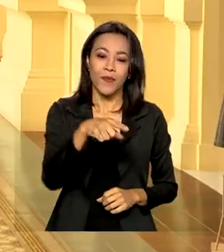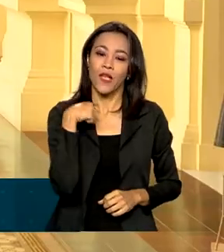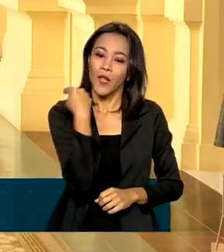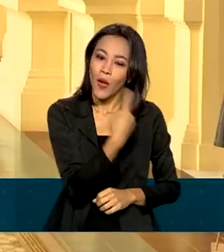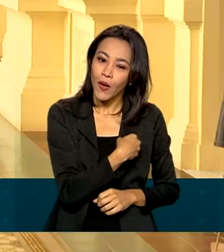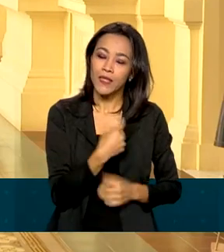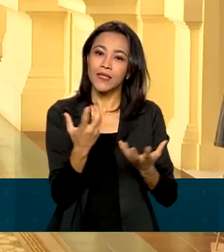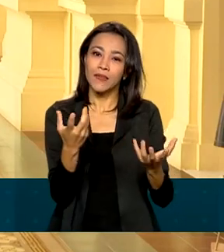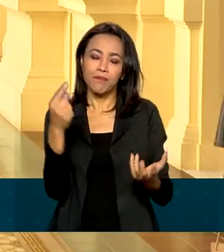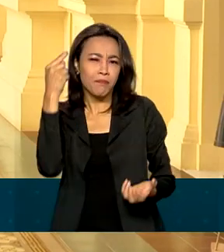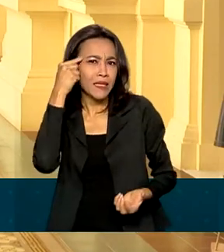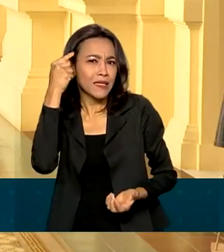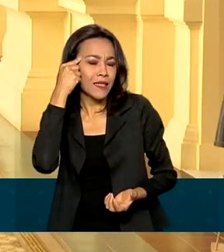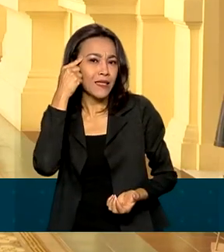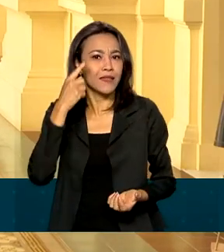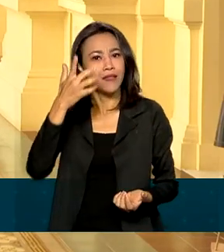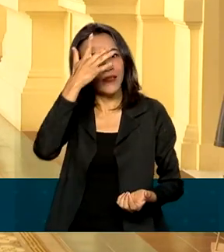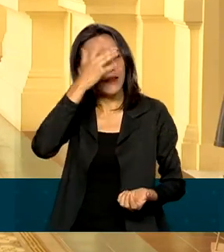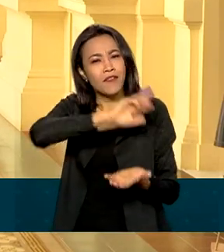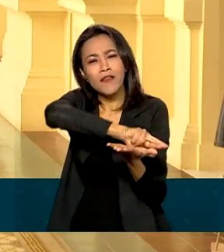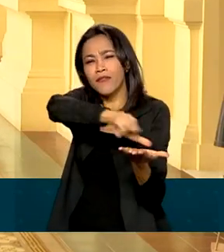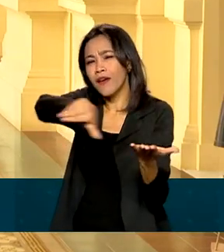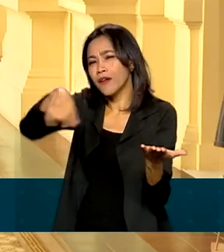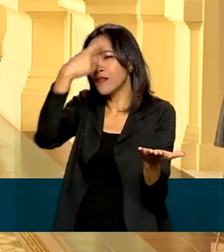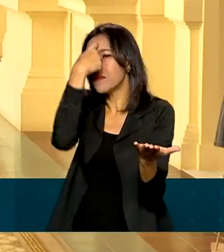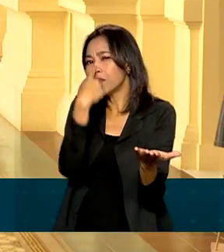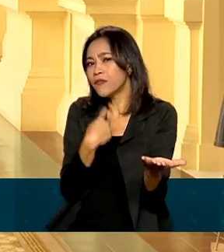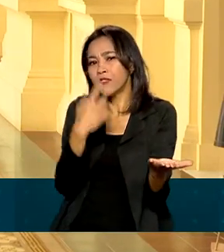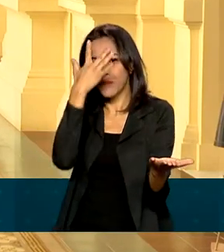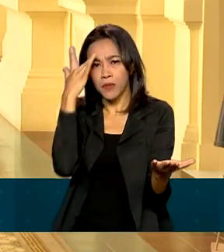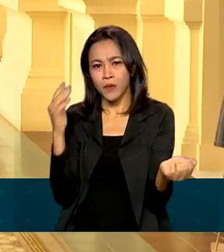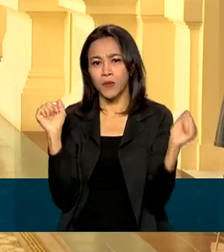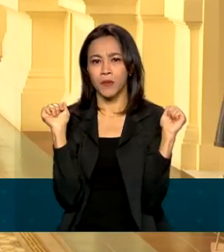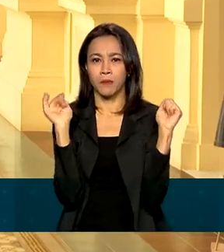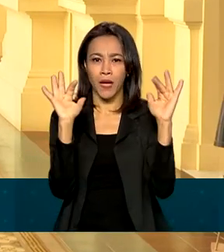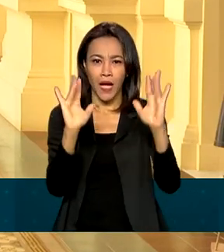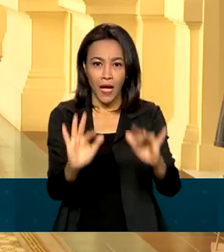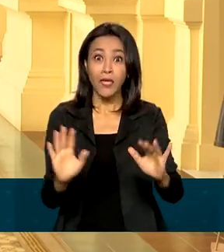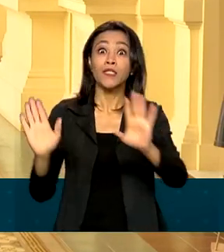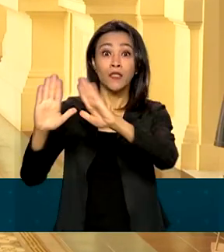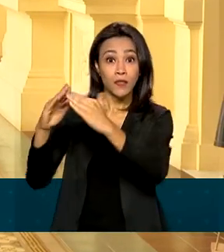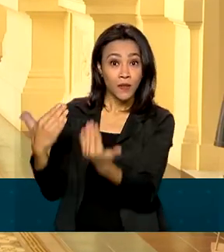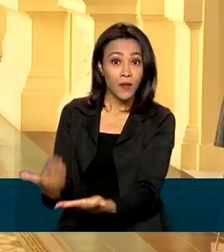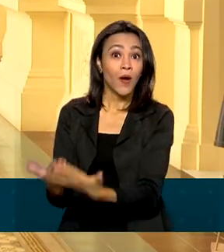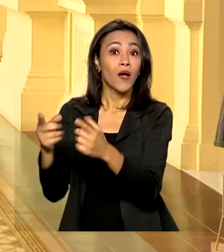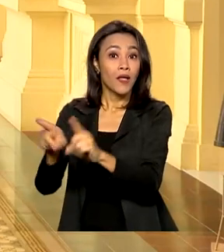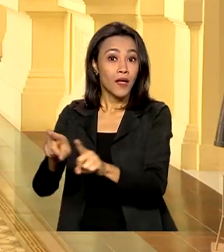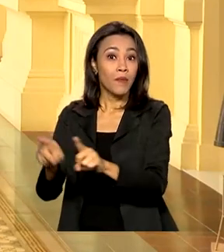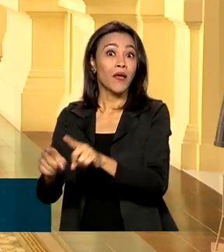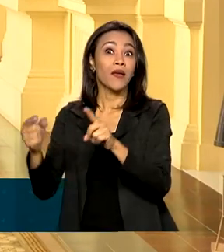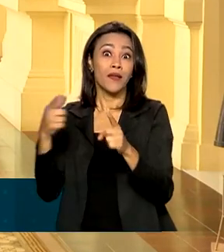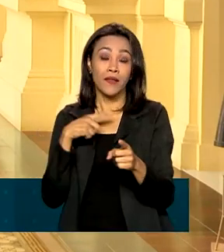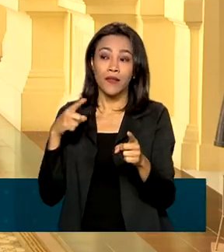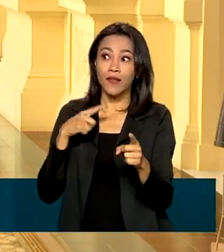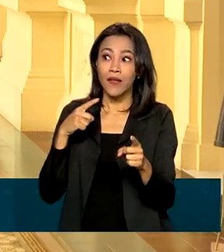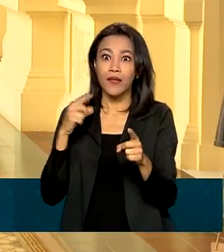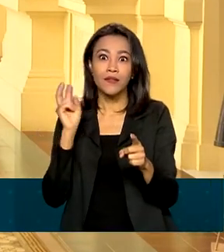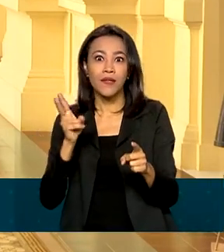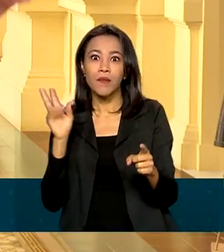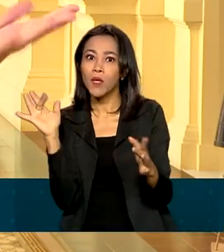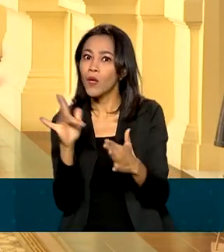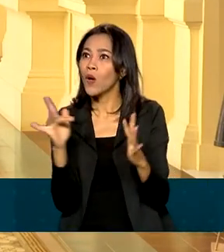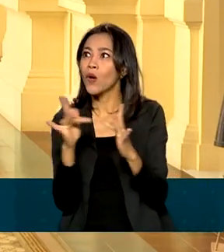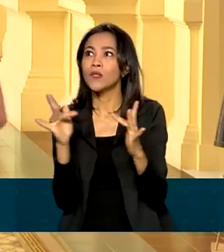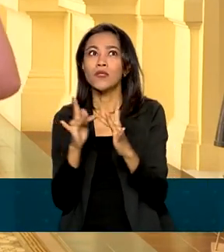público pensando nos mais variados perfis, então desde os públicos escolares, que é um público que tem uma relação muito próxima com o museu desde